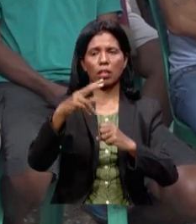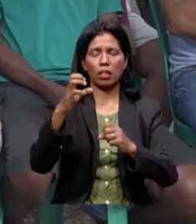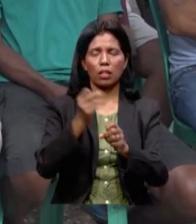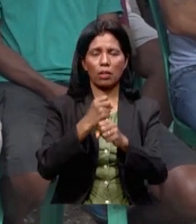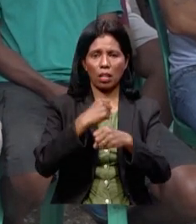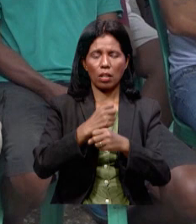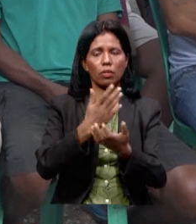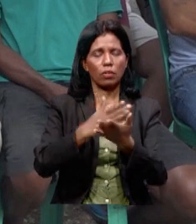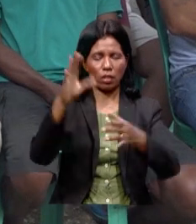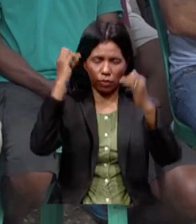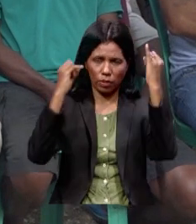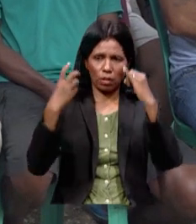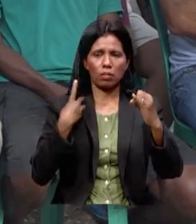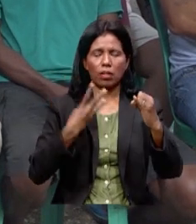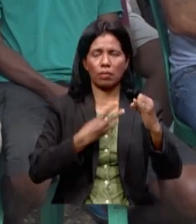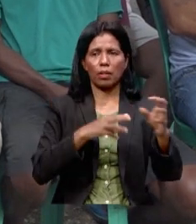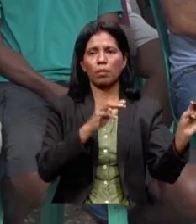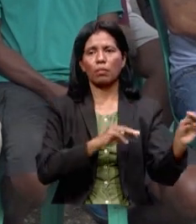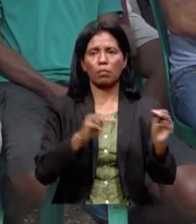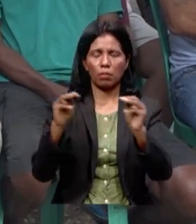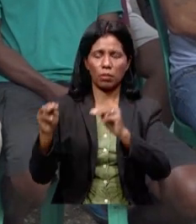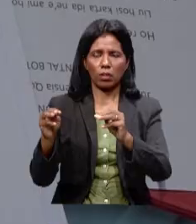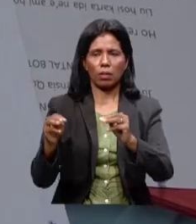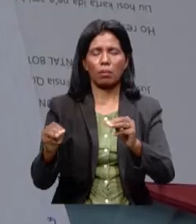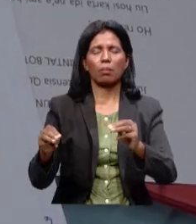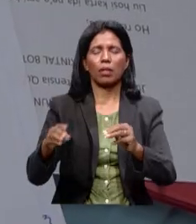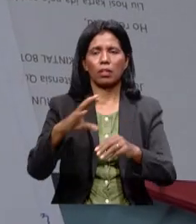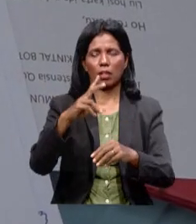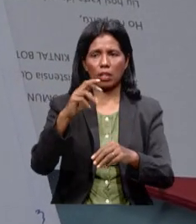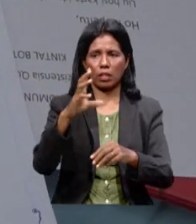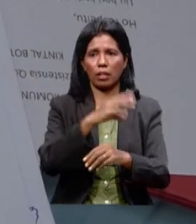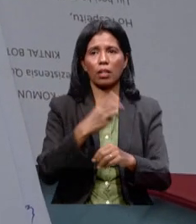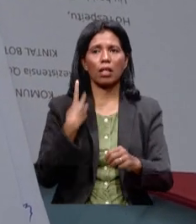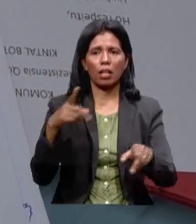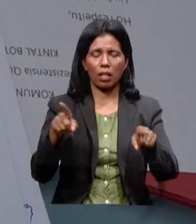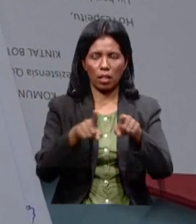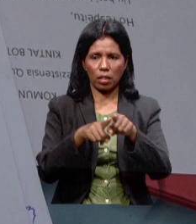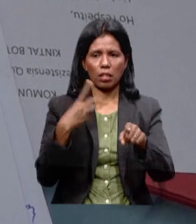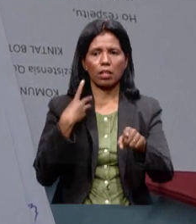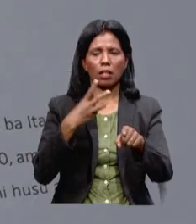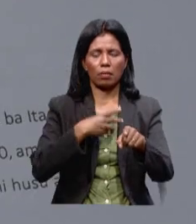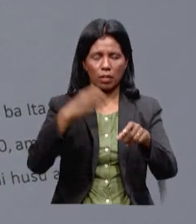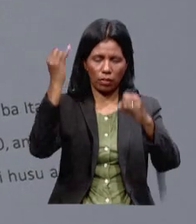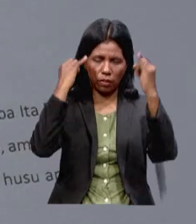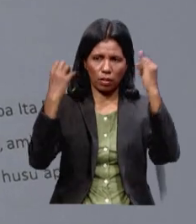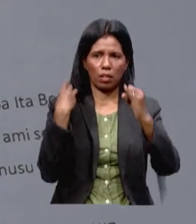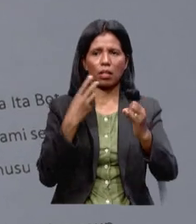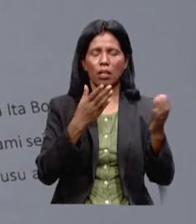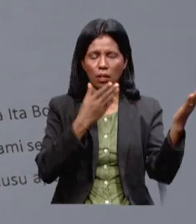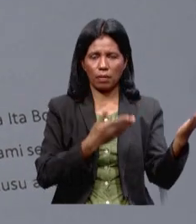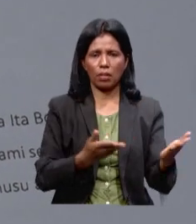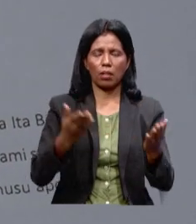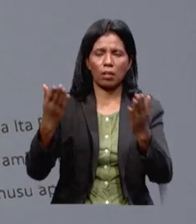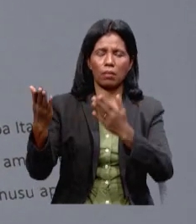consolidação no aminia afiliação e a bairro Quintal Bot. Anessa, a minha nota informativa nebe a minha tama ona,